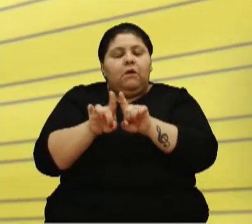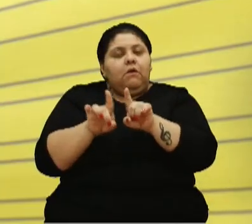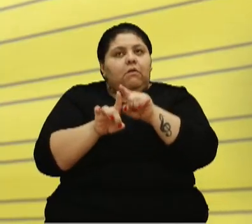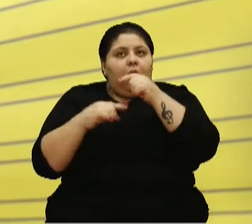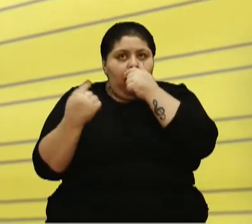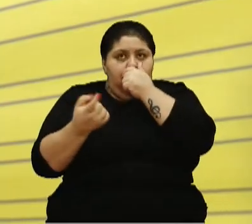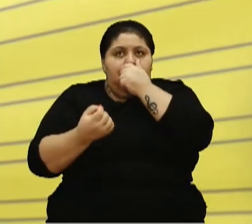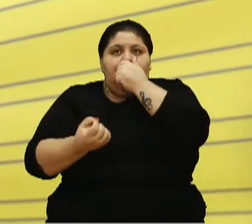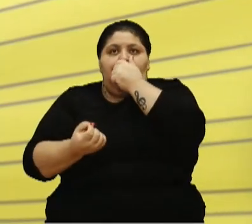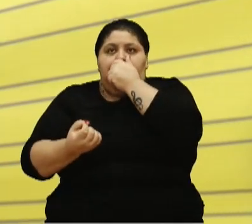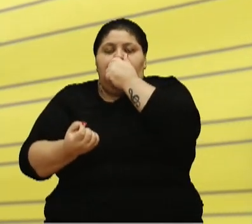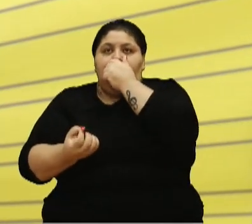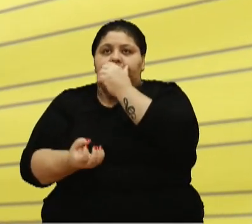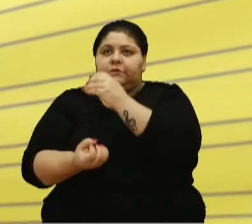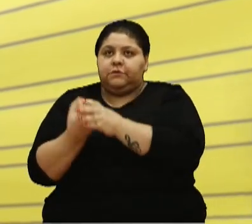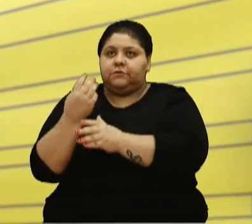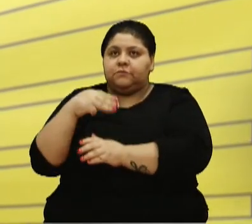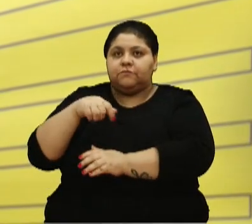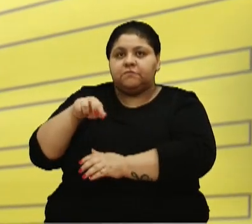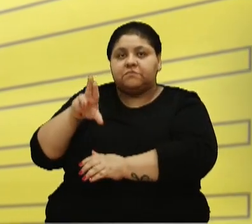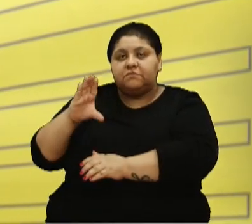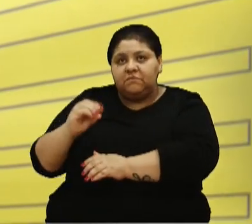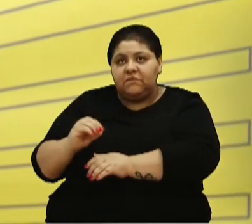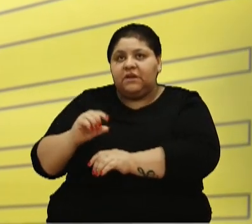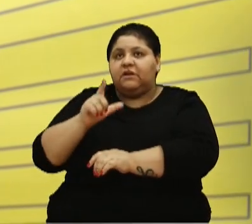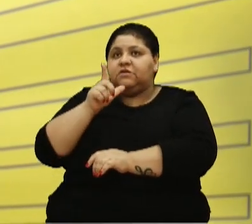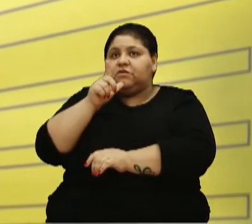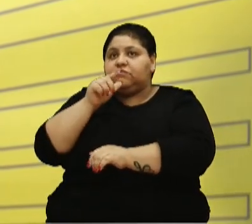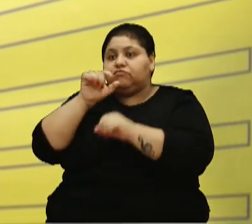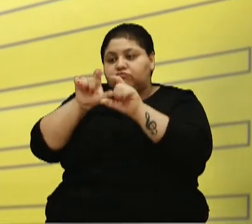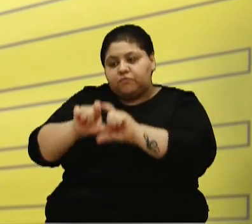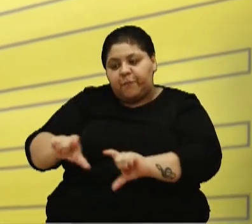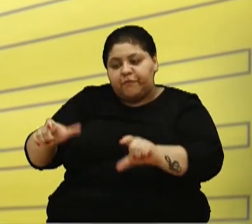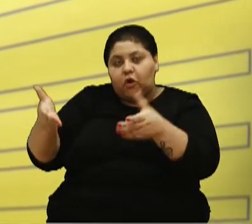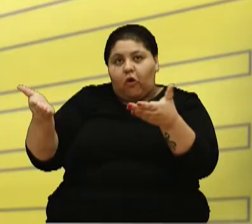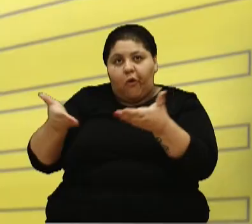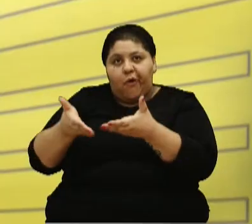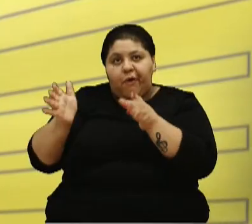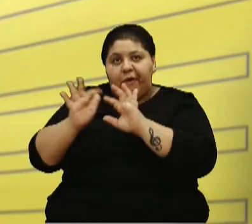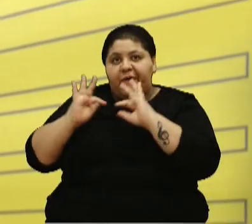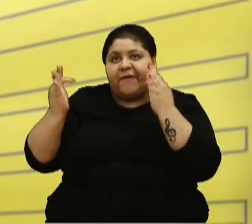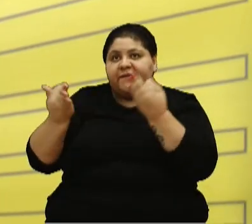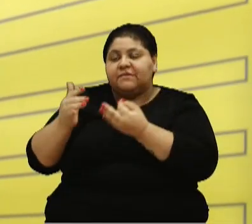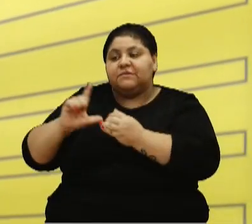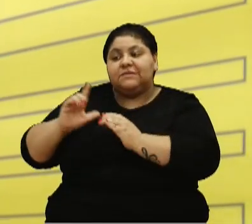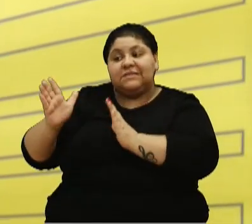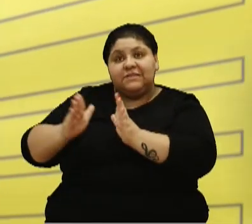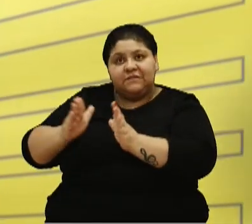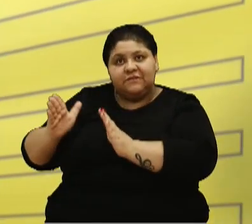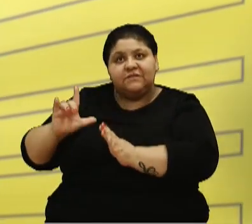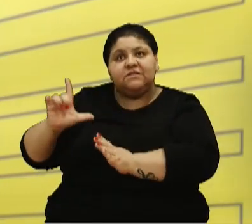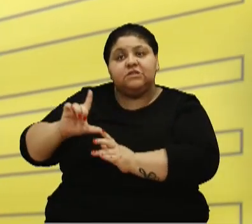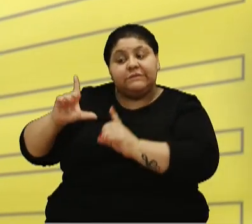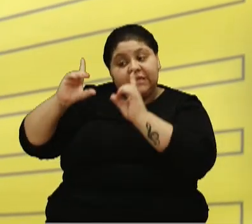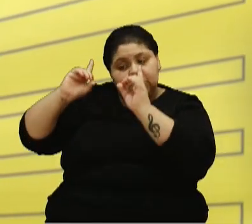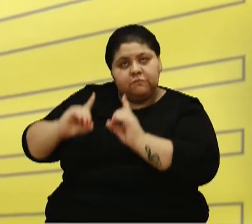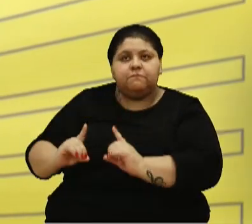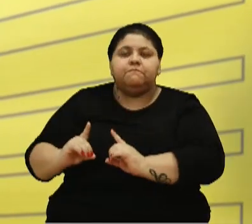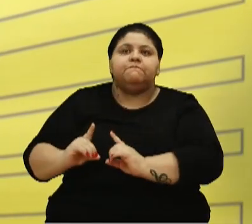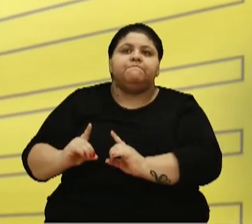respeito da criação do marco do saneamento básico. Hoje, as famílias têm acesso, têm